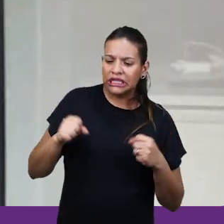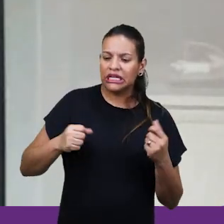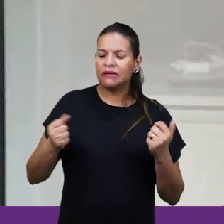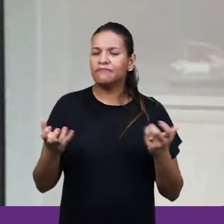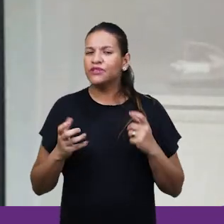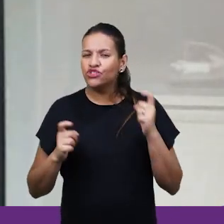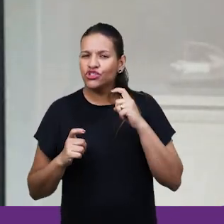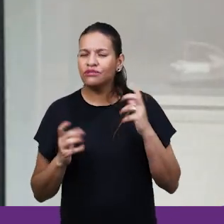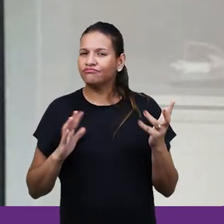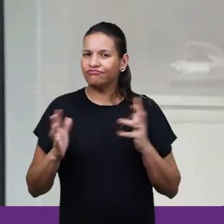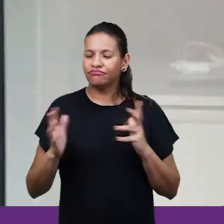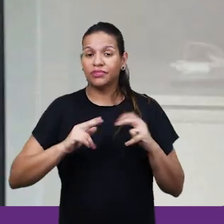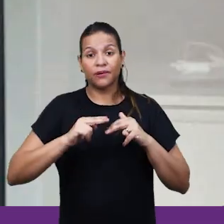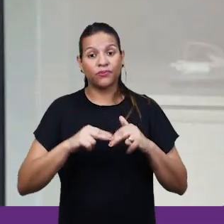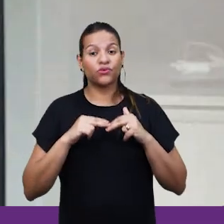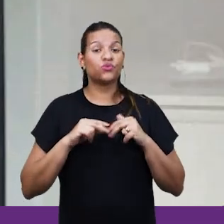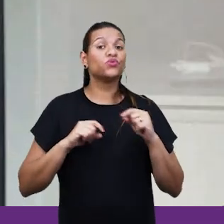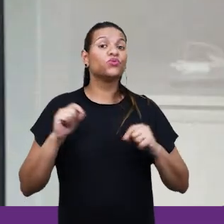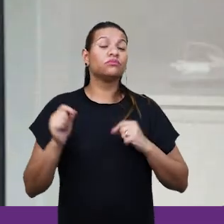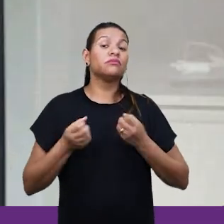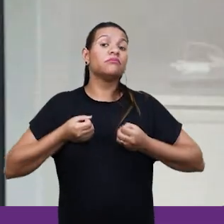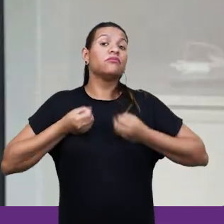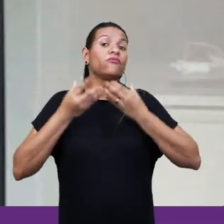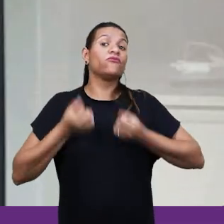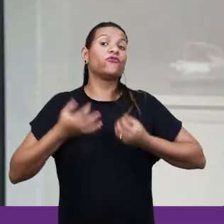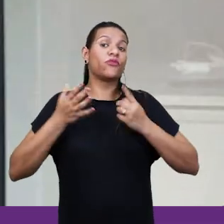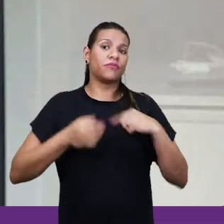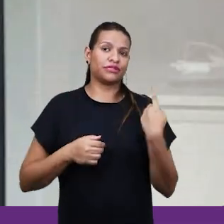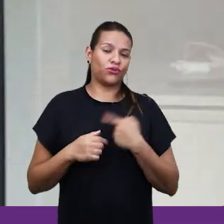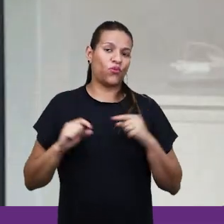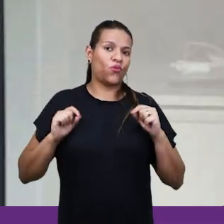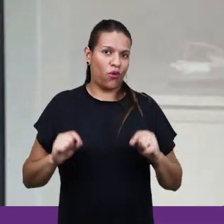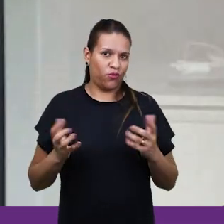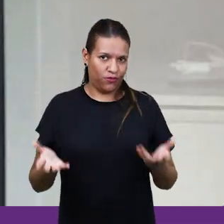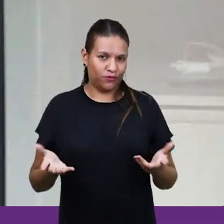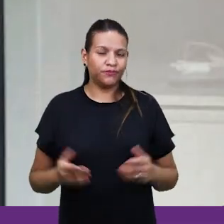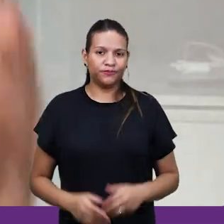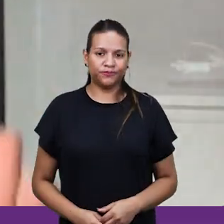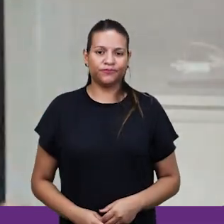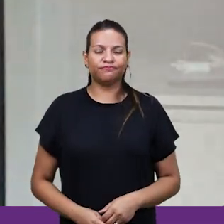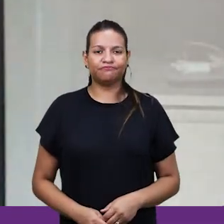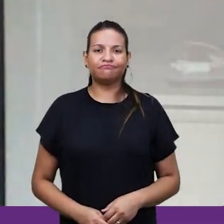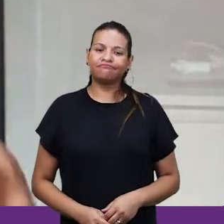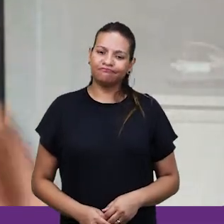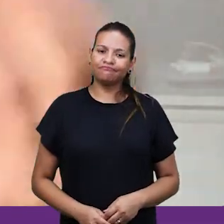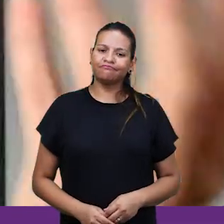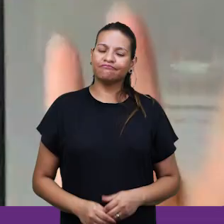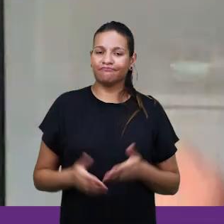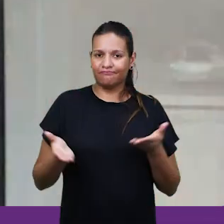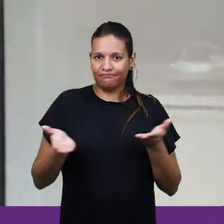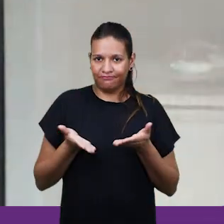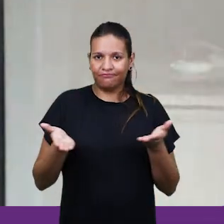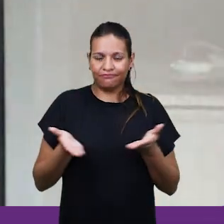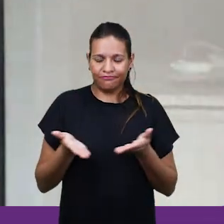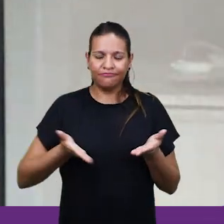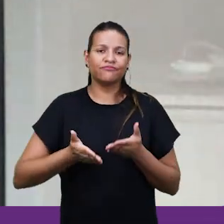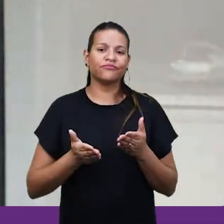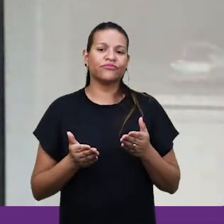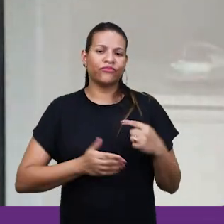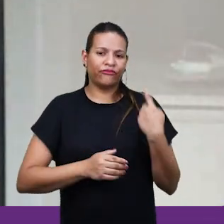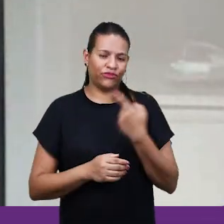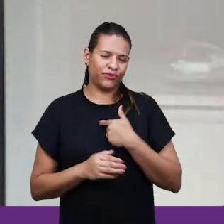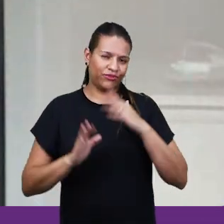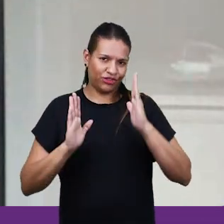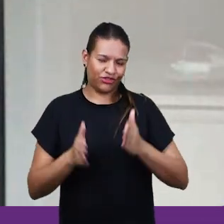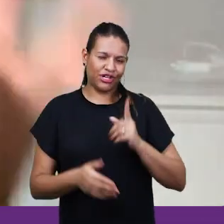sobre aquele assunto, também vai nos dando pistas, né? Se a gente está ouvindo uma versão de um fato,